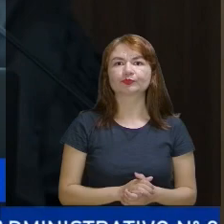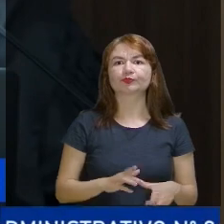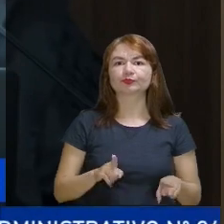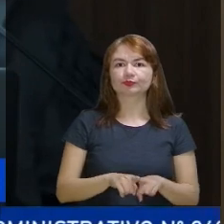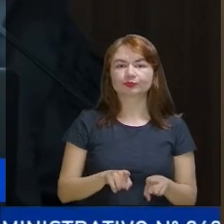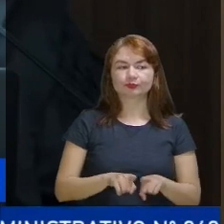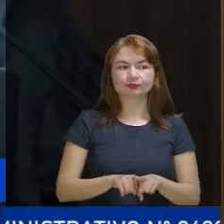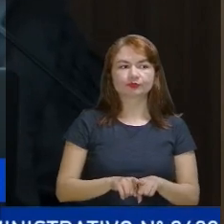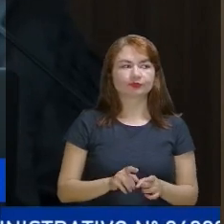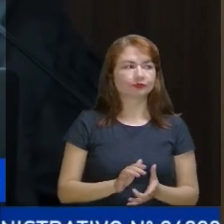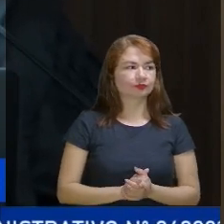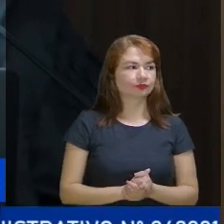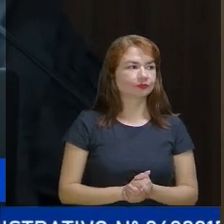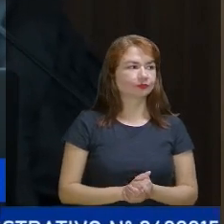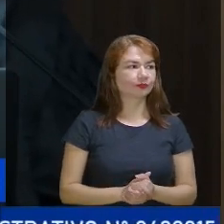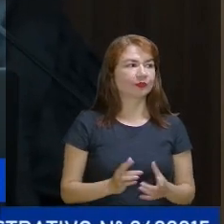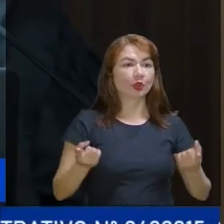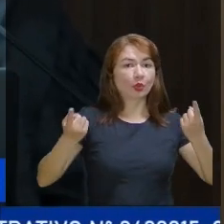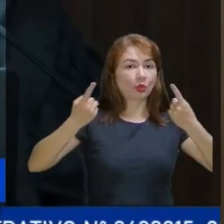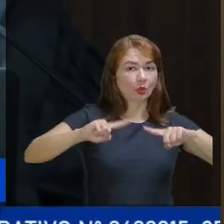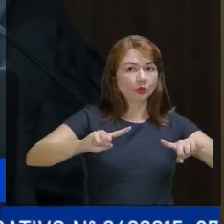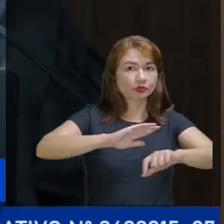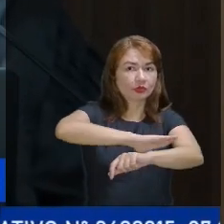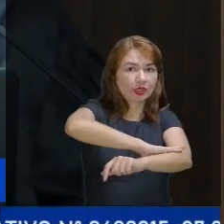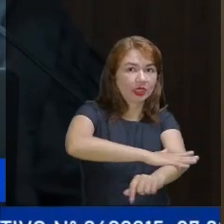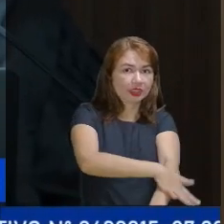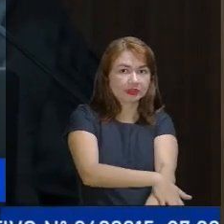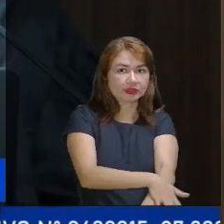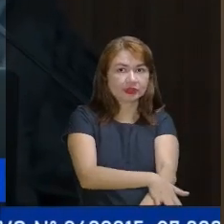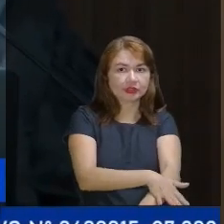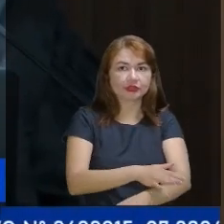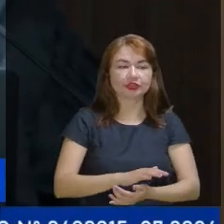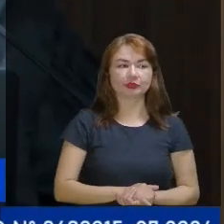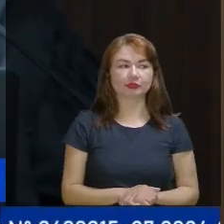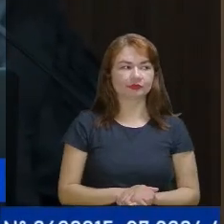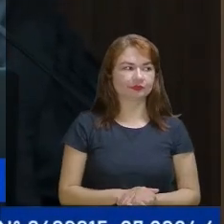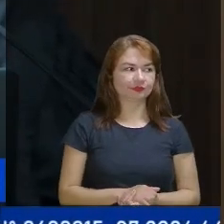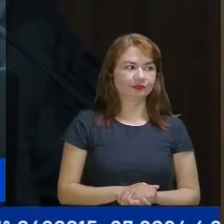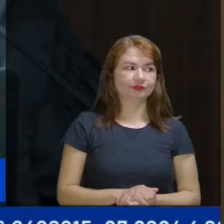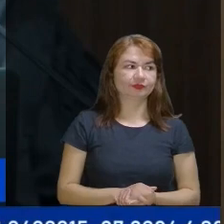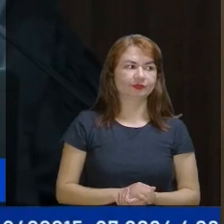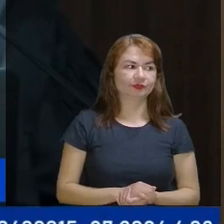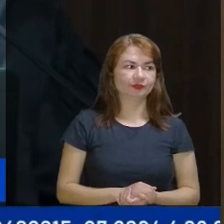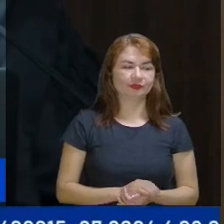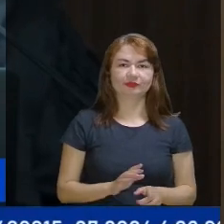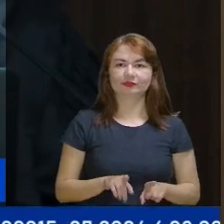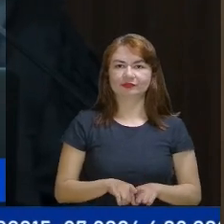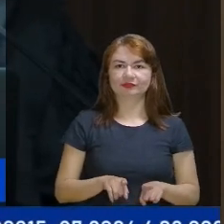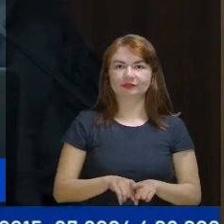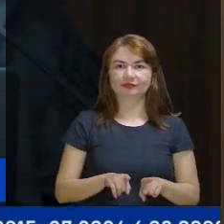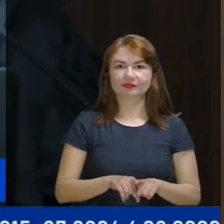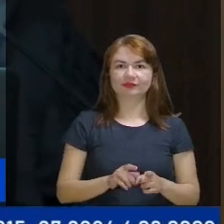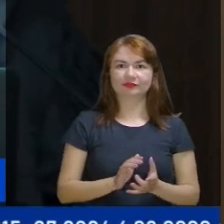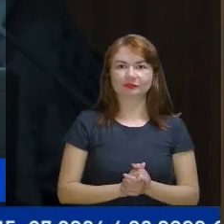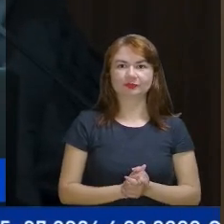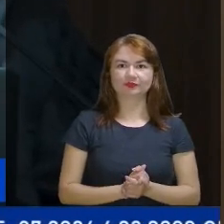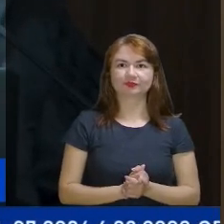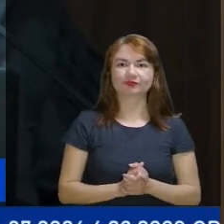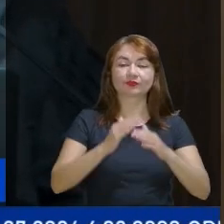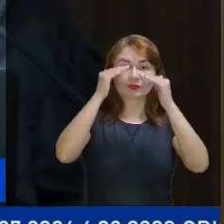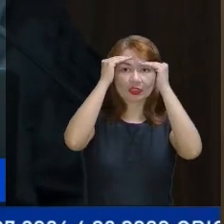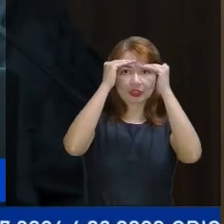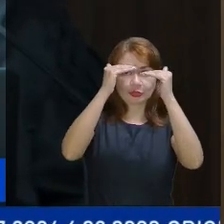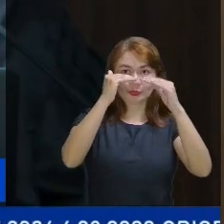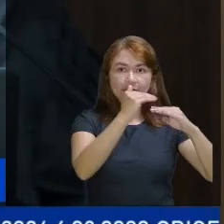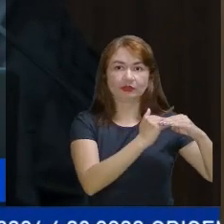Convenção Interamericana contra o Racismo, a discriminação racial e formas correlatas de intolerância.